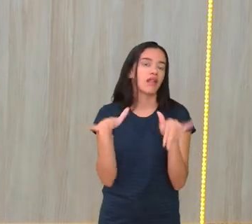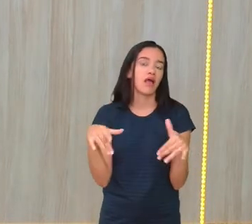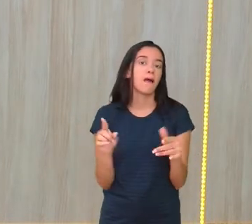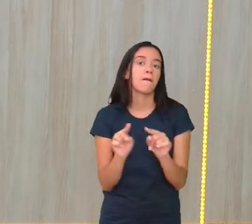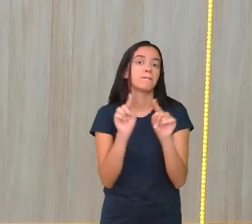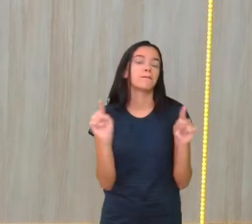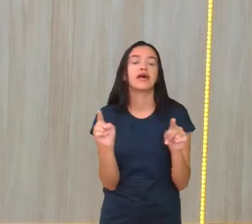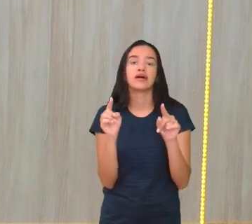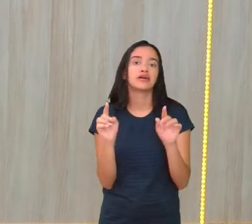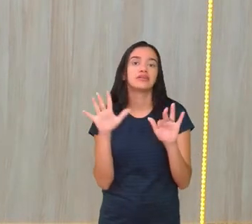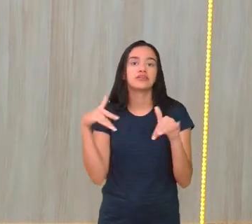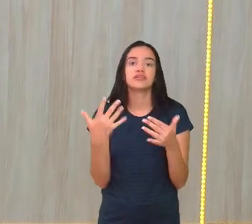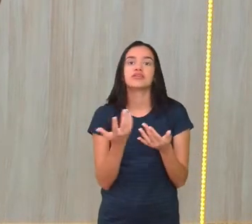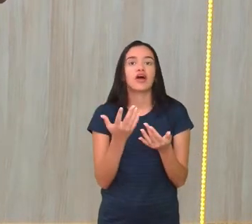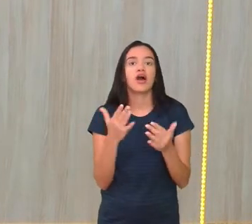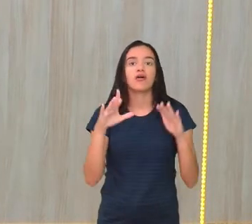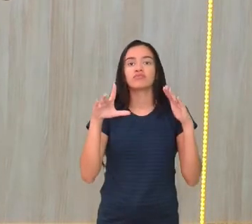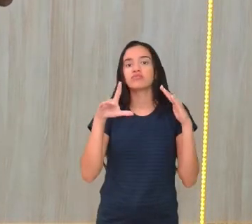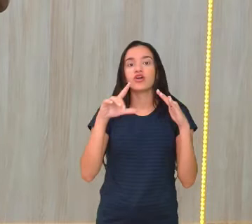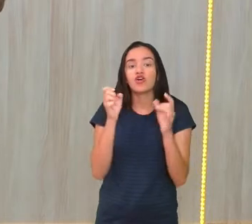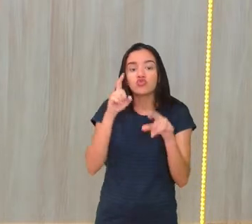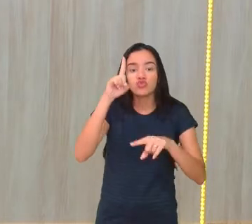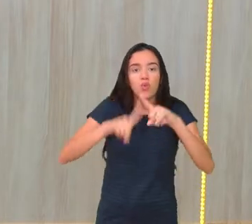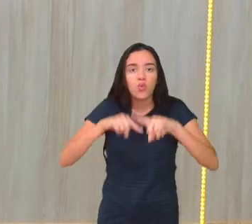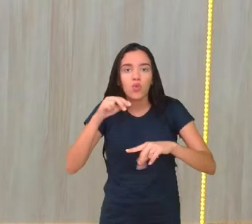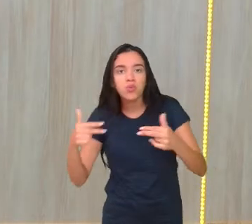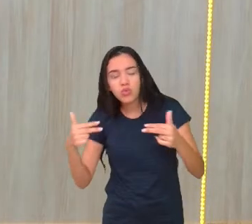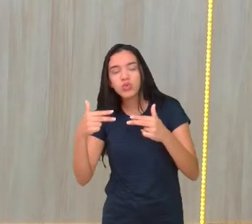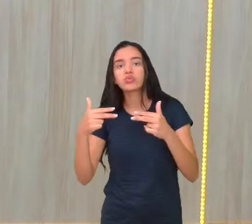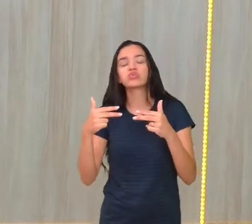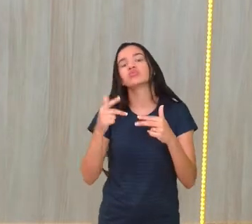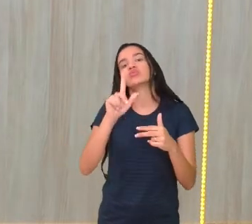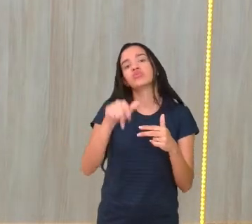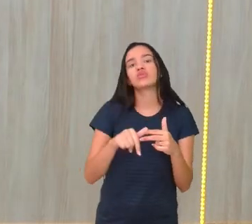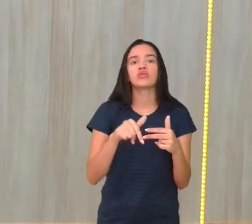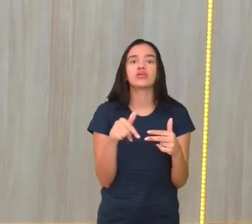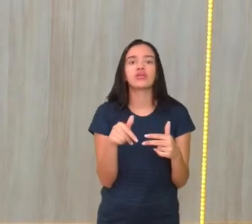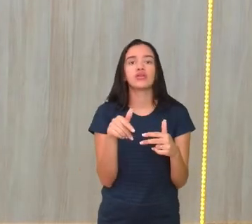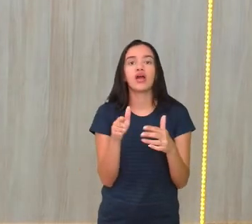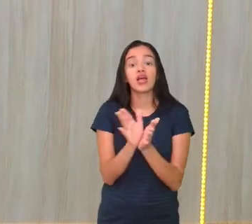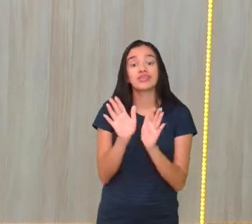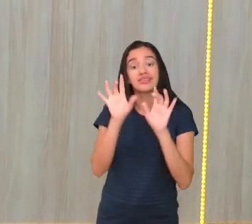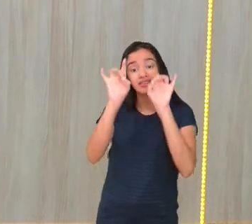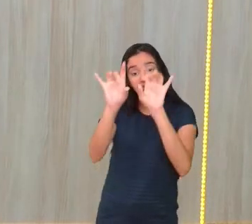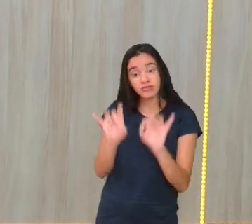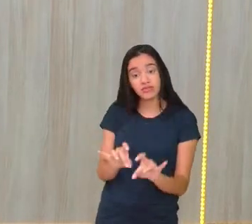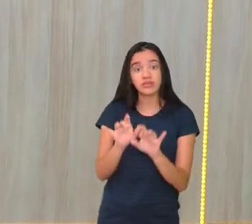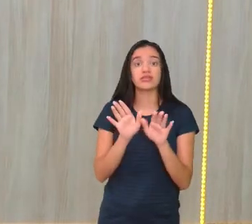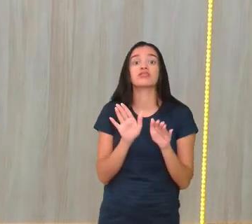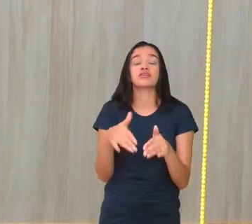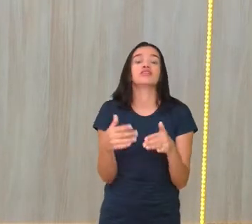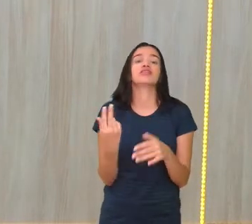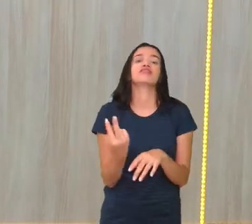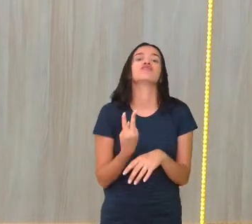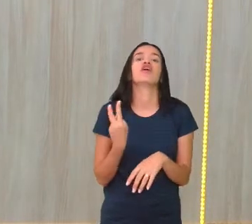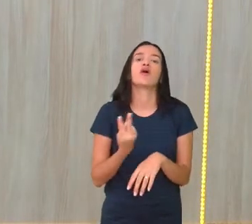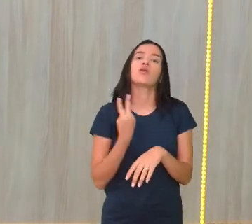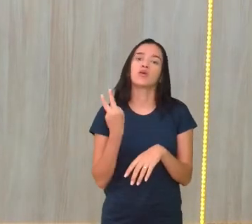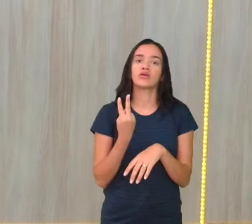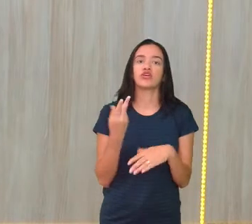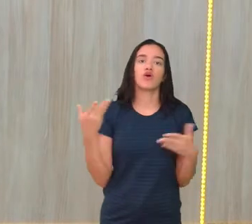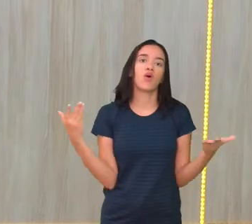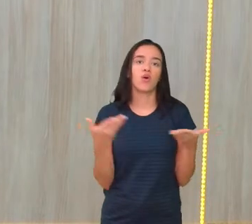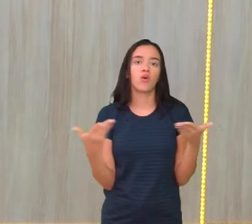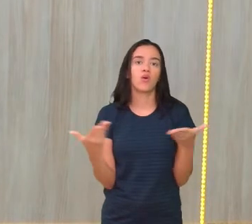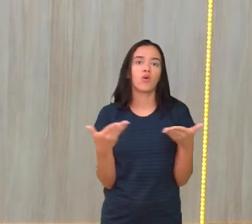as especiarias, ou seja, produtos considerados especiais e de grande valor, é o que